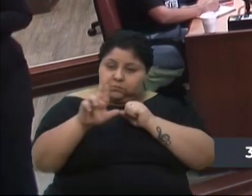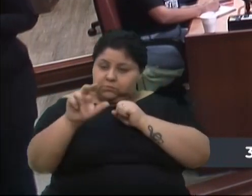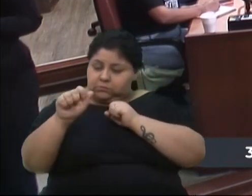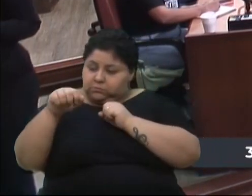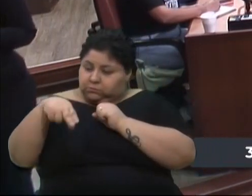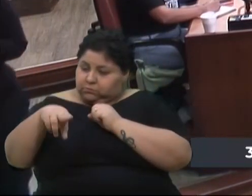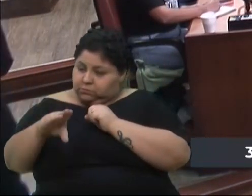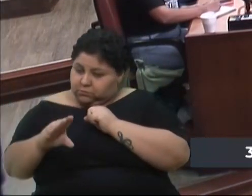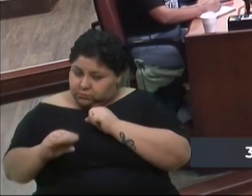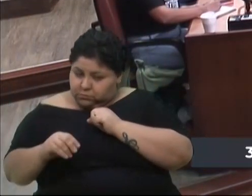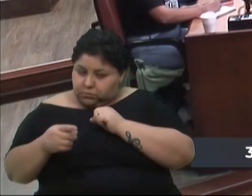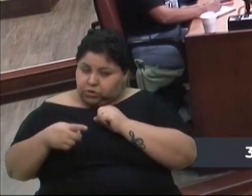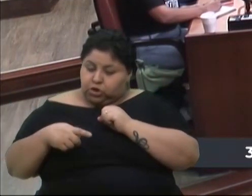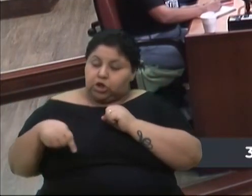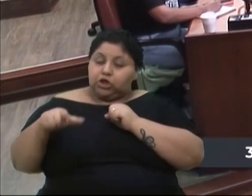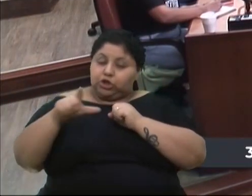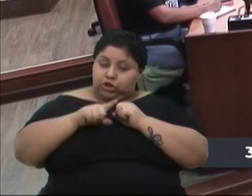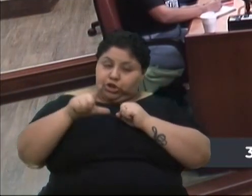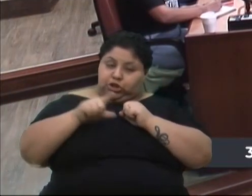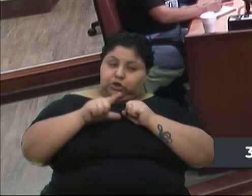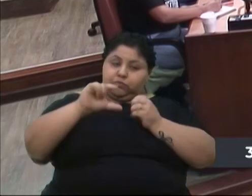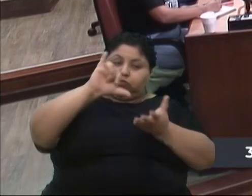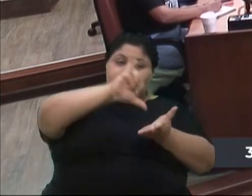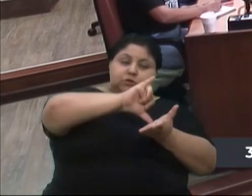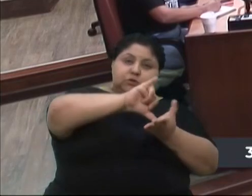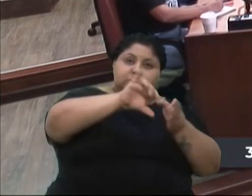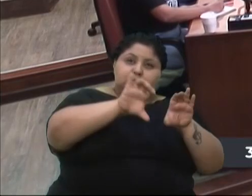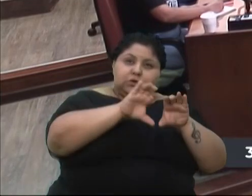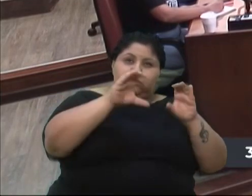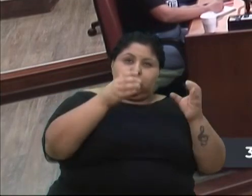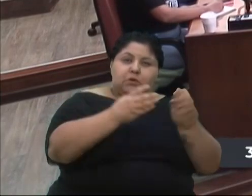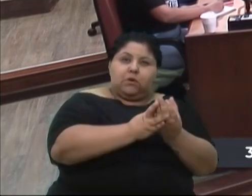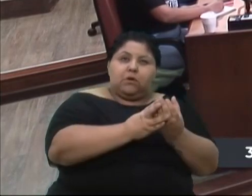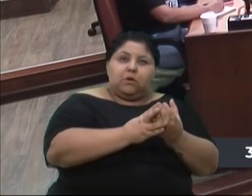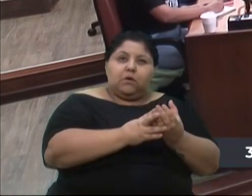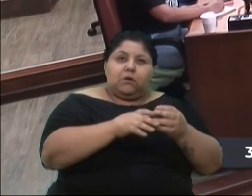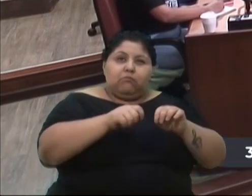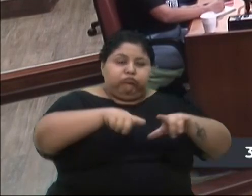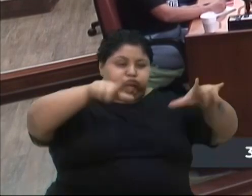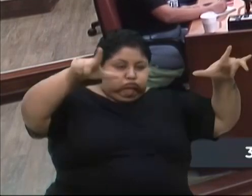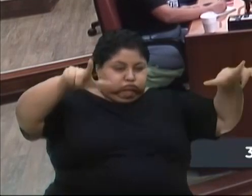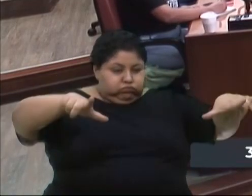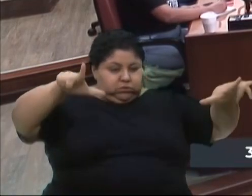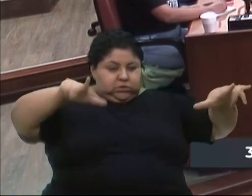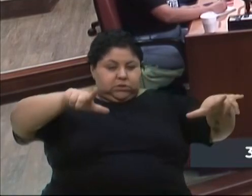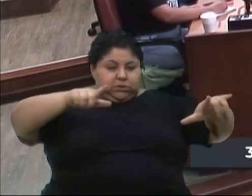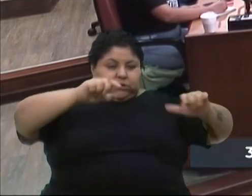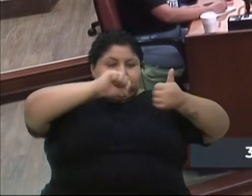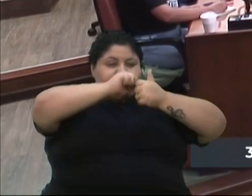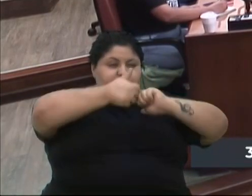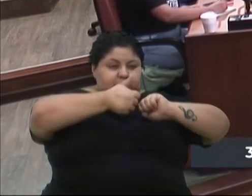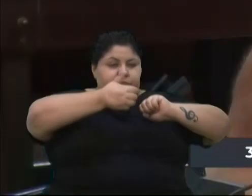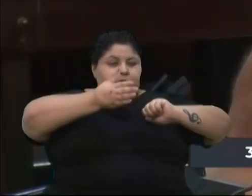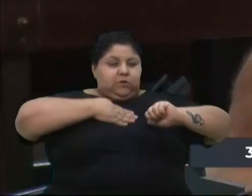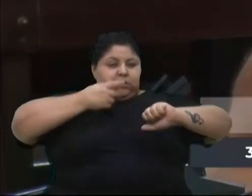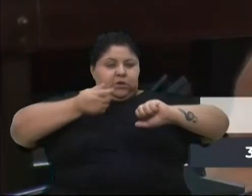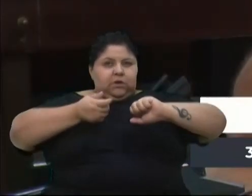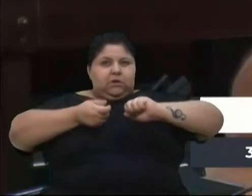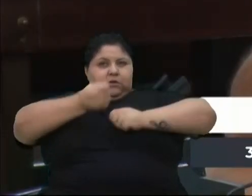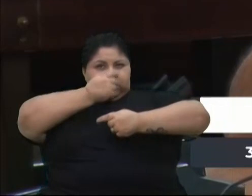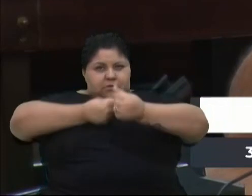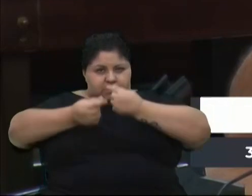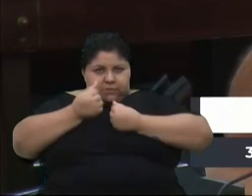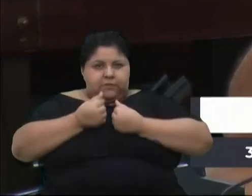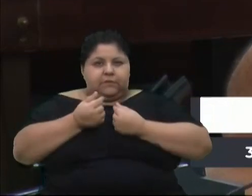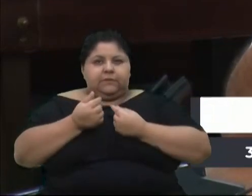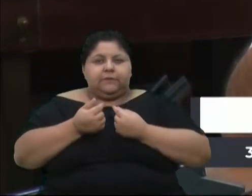tínhamos um centro comunitário, que era uma cancha de esporte, qual eu que administrava. E é tão